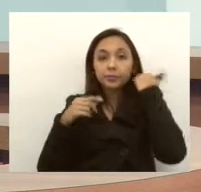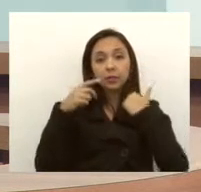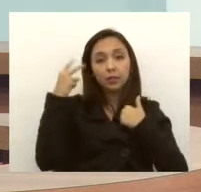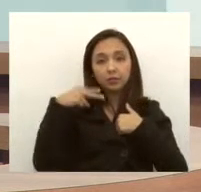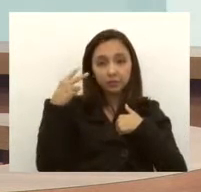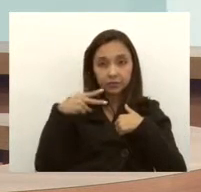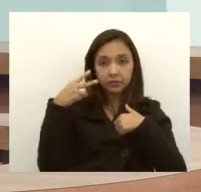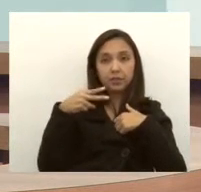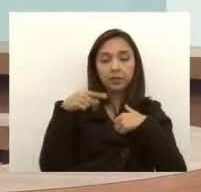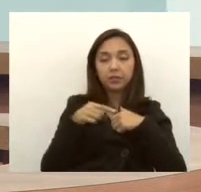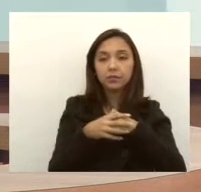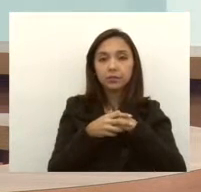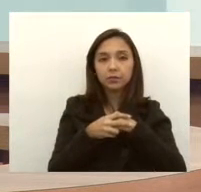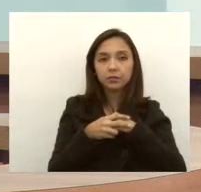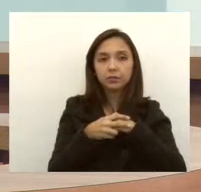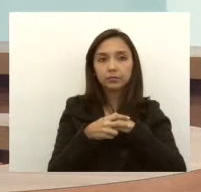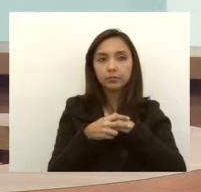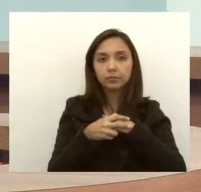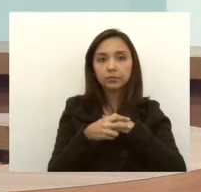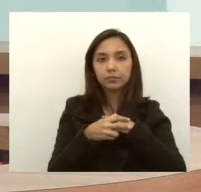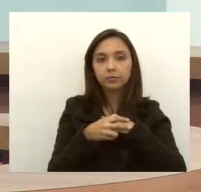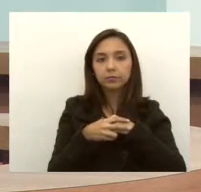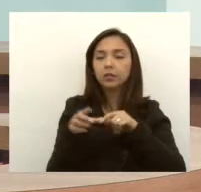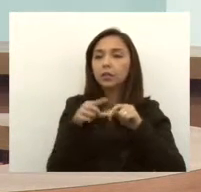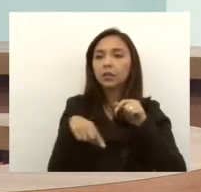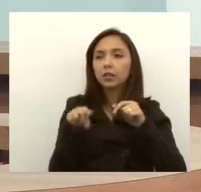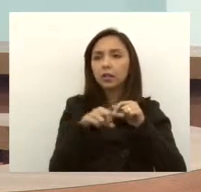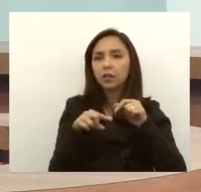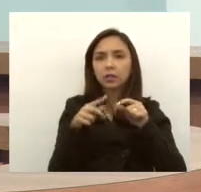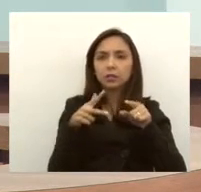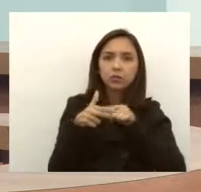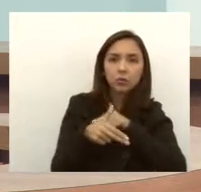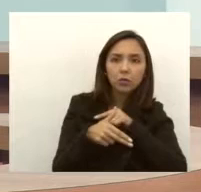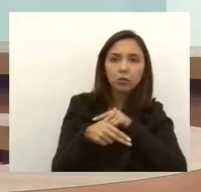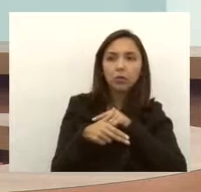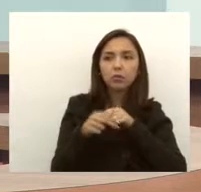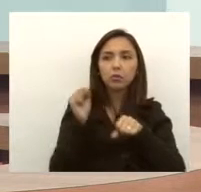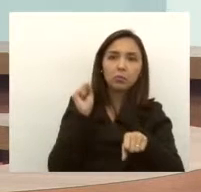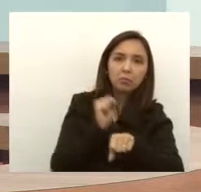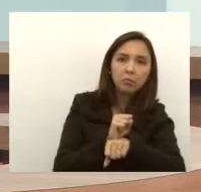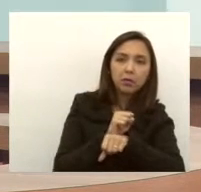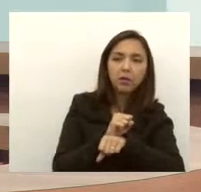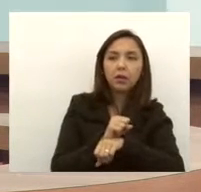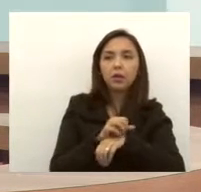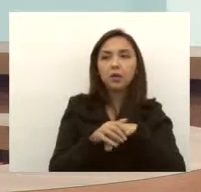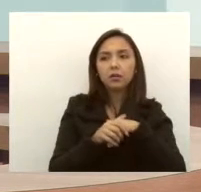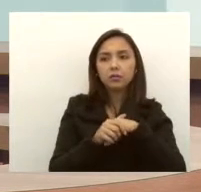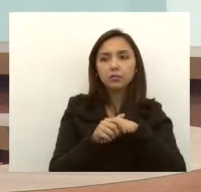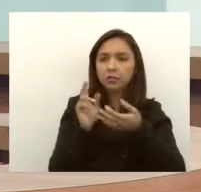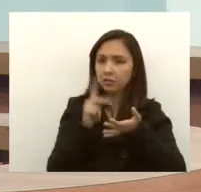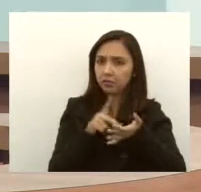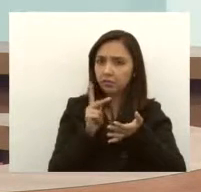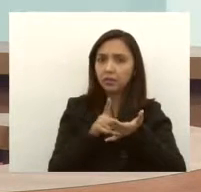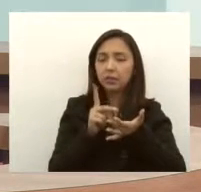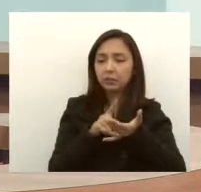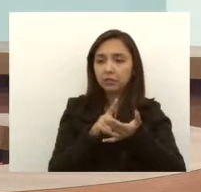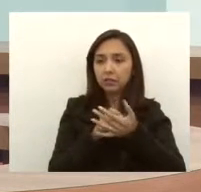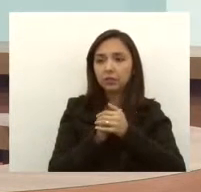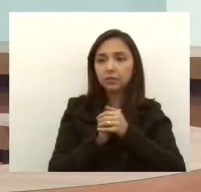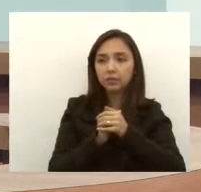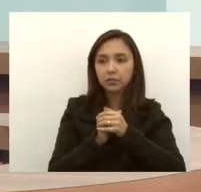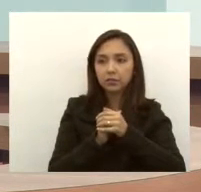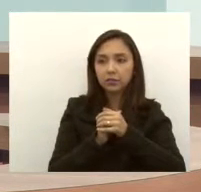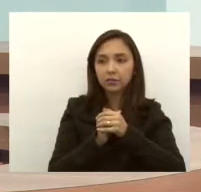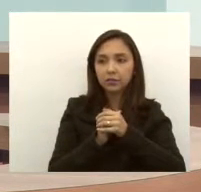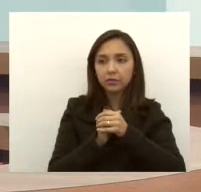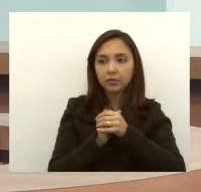vereadores... não interrompem, não travam a pauta, né? É verdade, né? Como